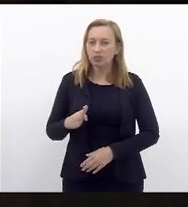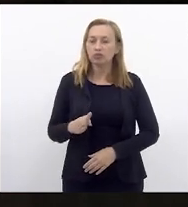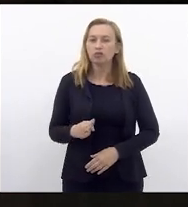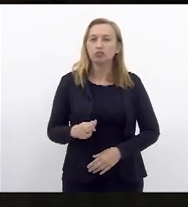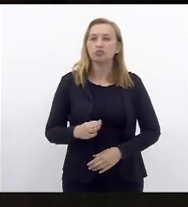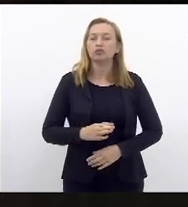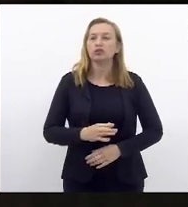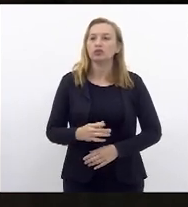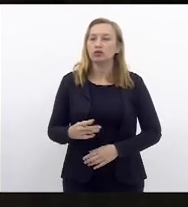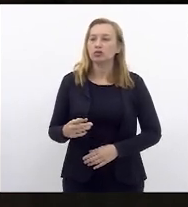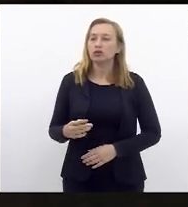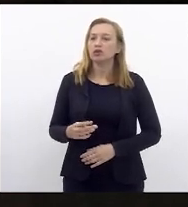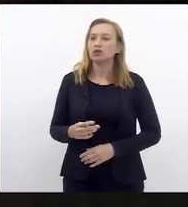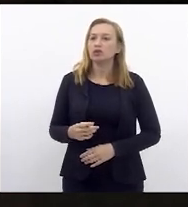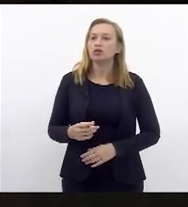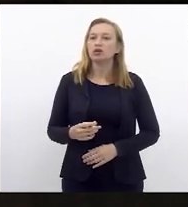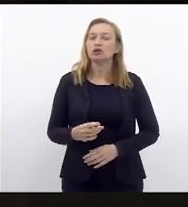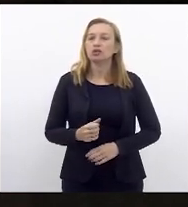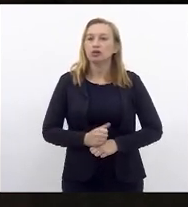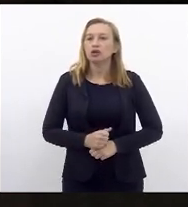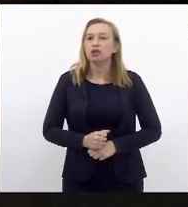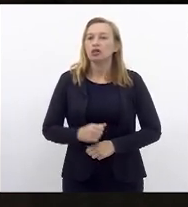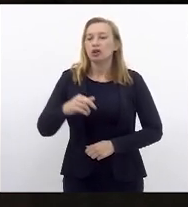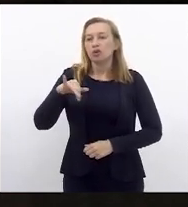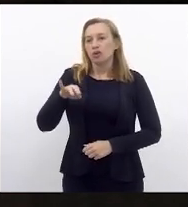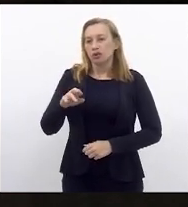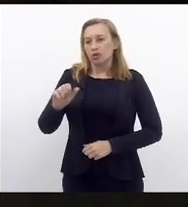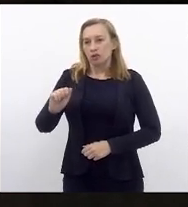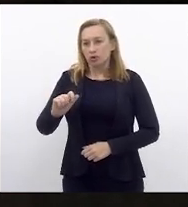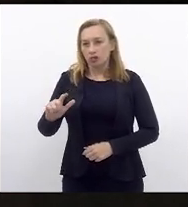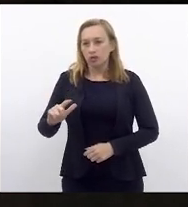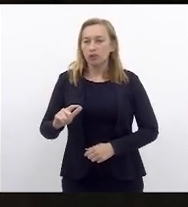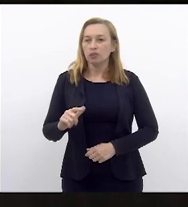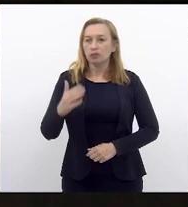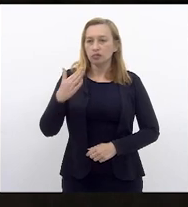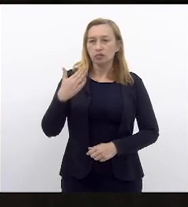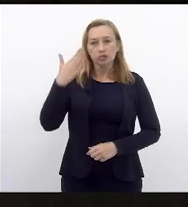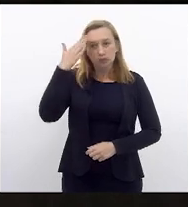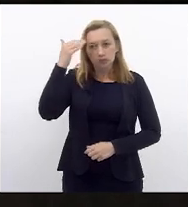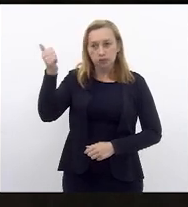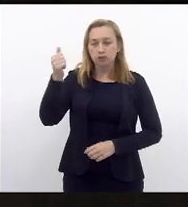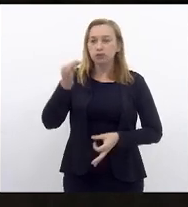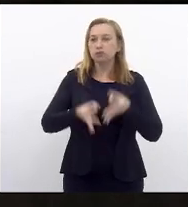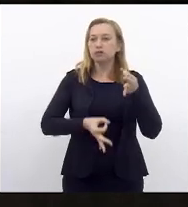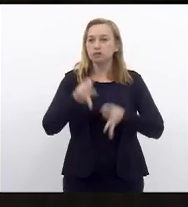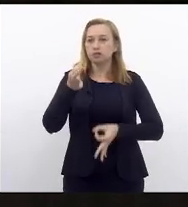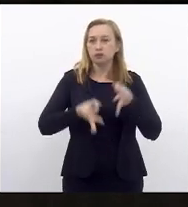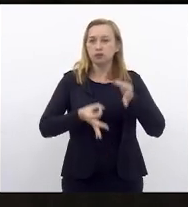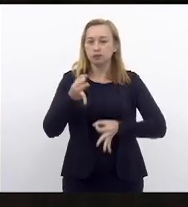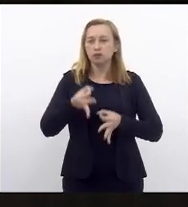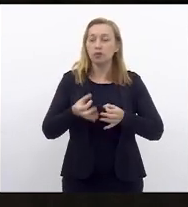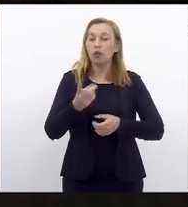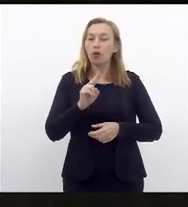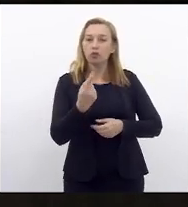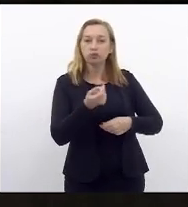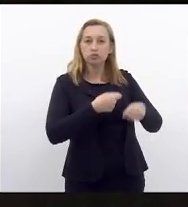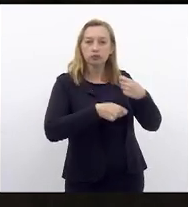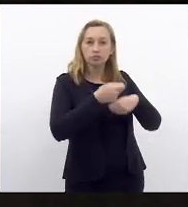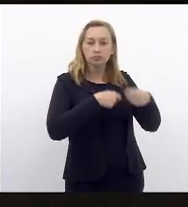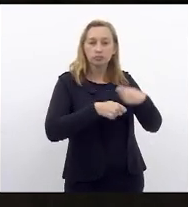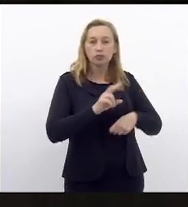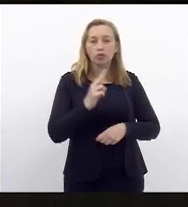reputação e insuspeita idoneidade moral, ser notável saber jurídico ou econômico ou